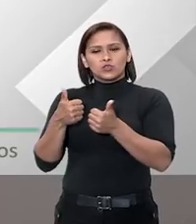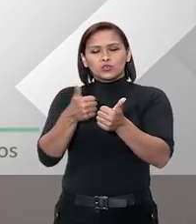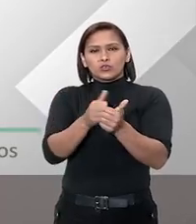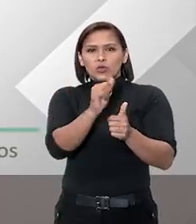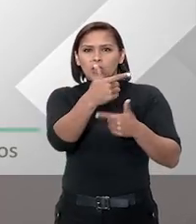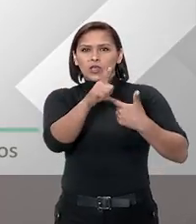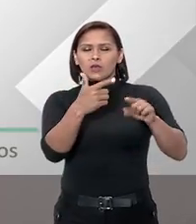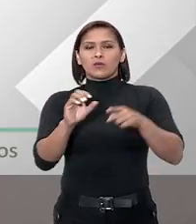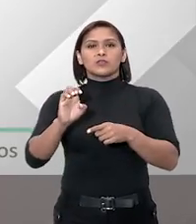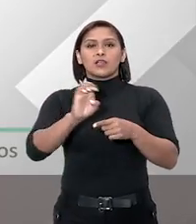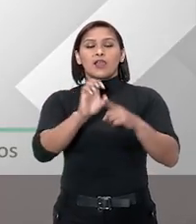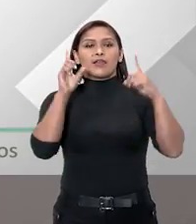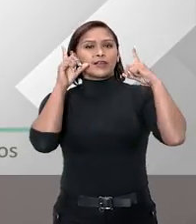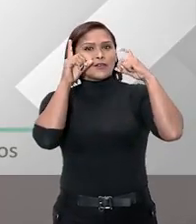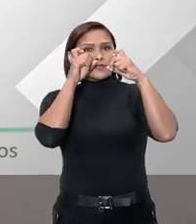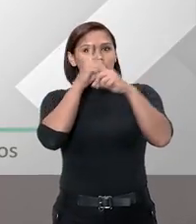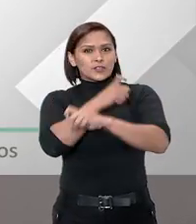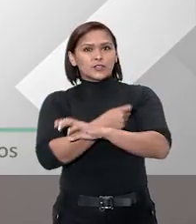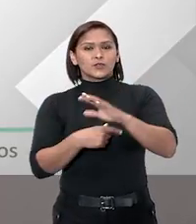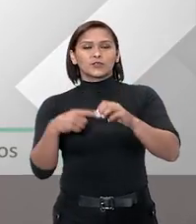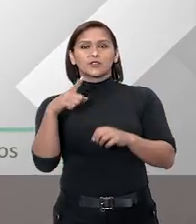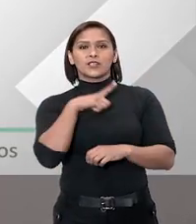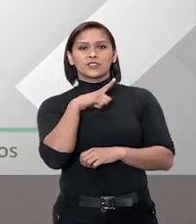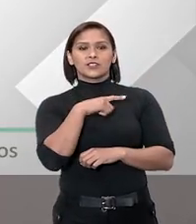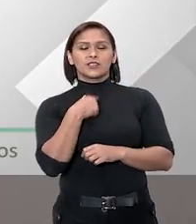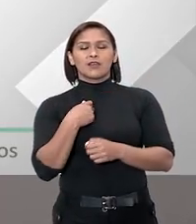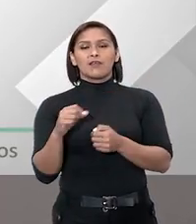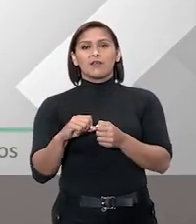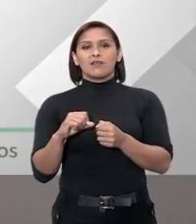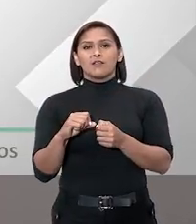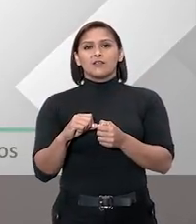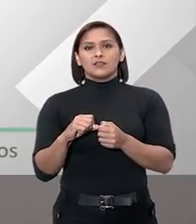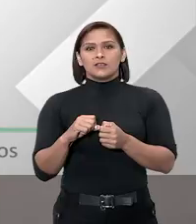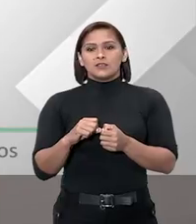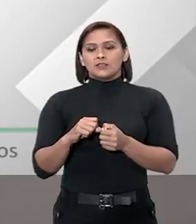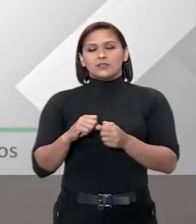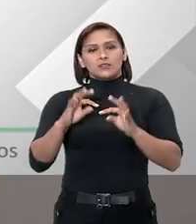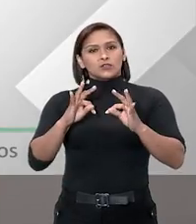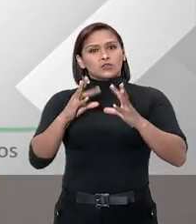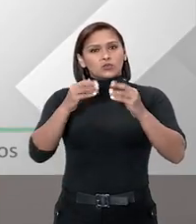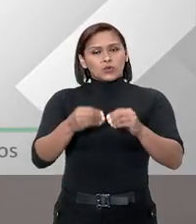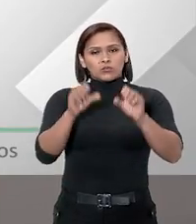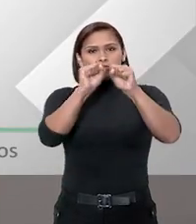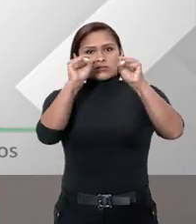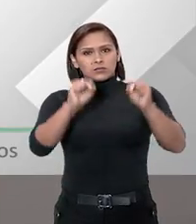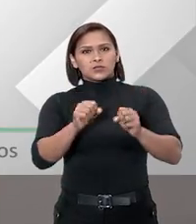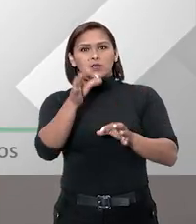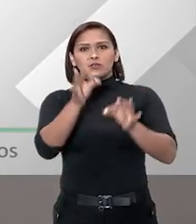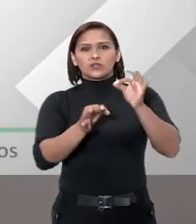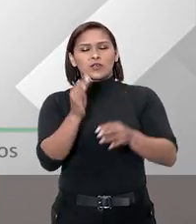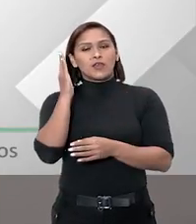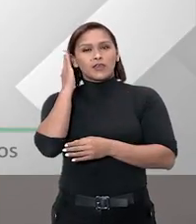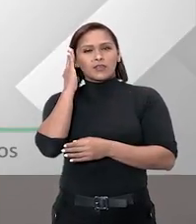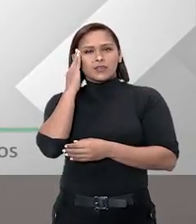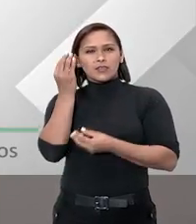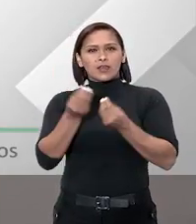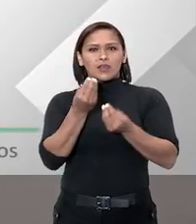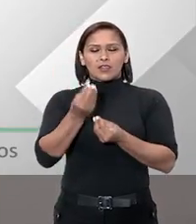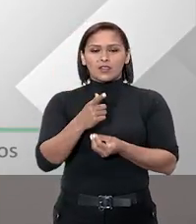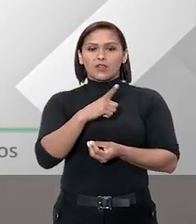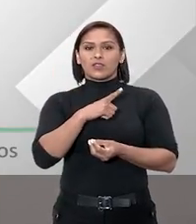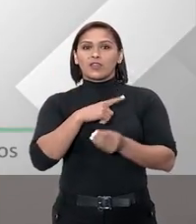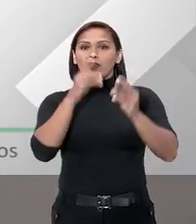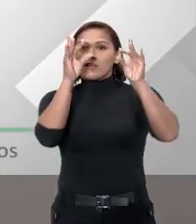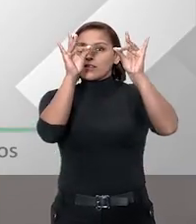outros estados, é a dificuldade para fazer com que os atores do sistema de justiça entendam, tenham